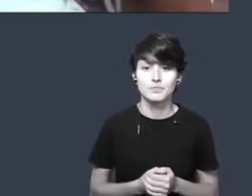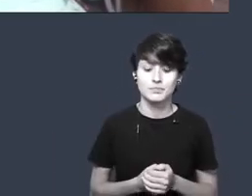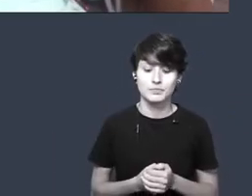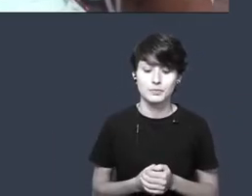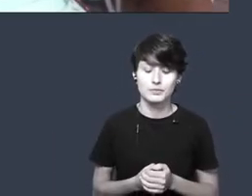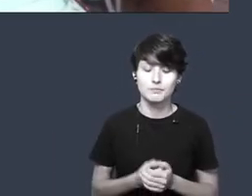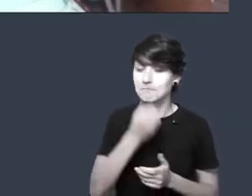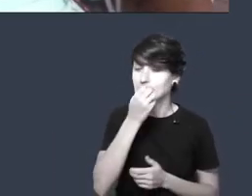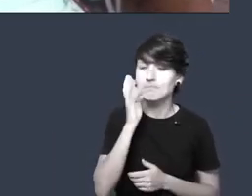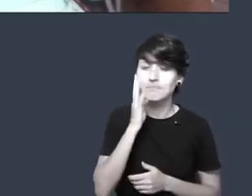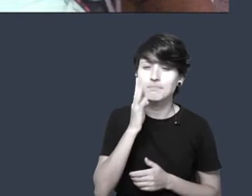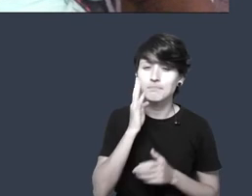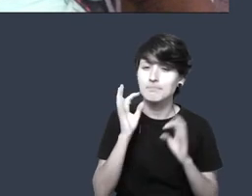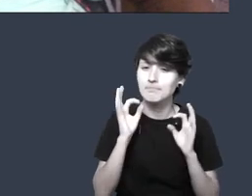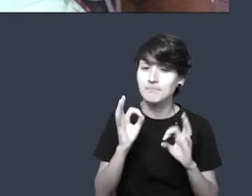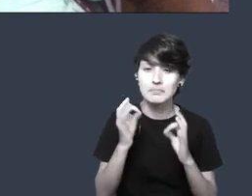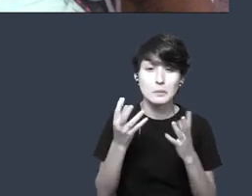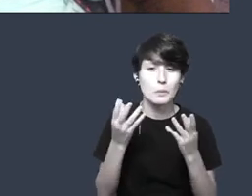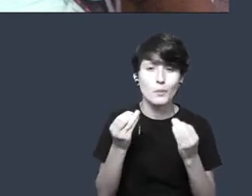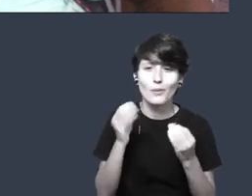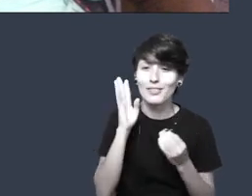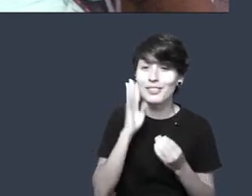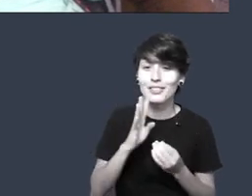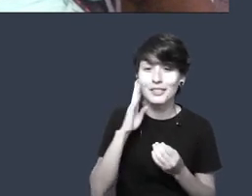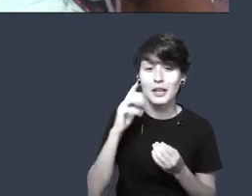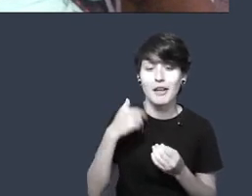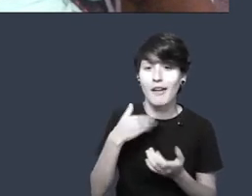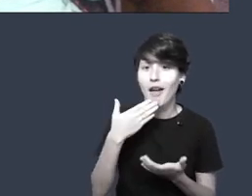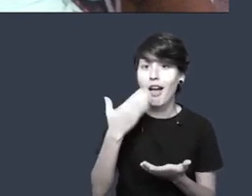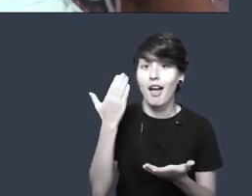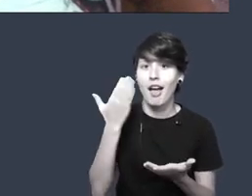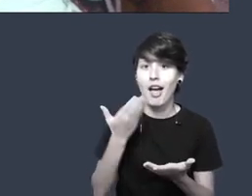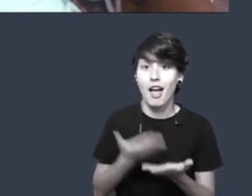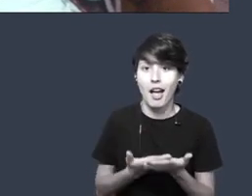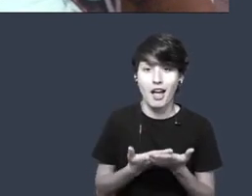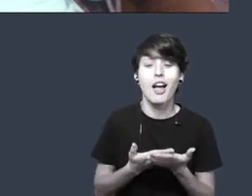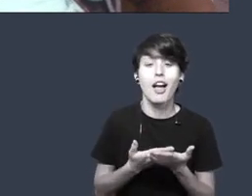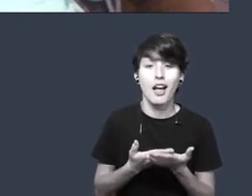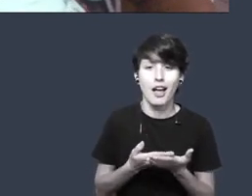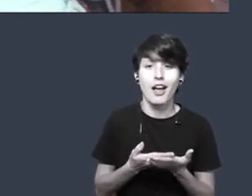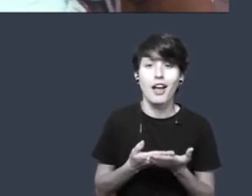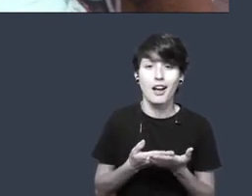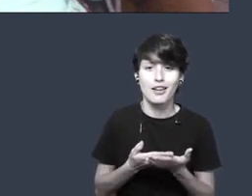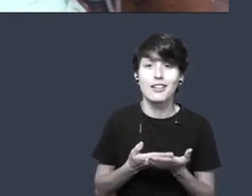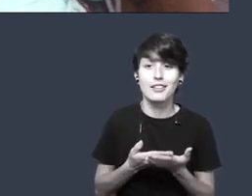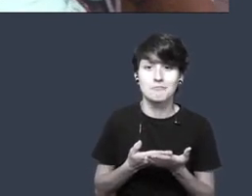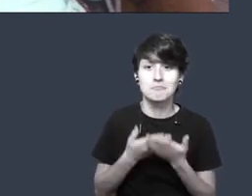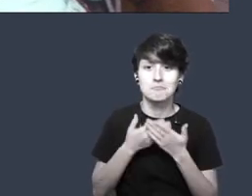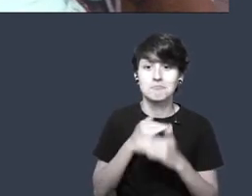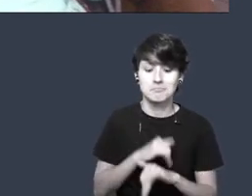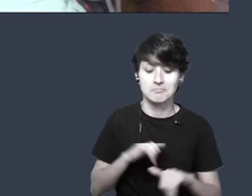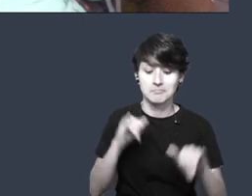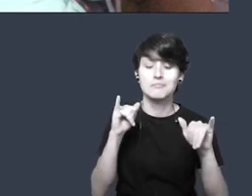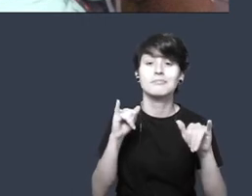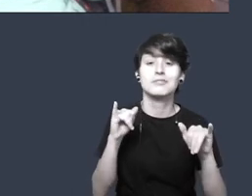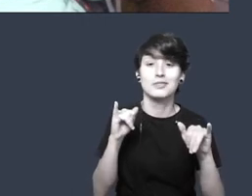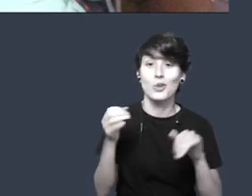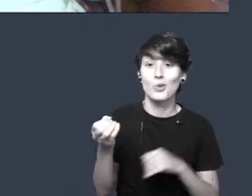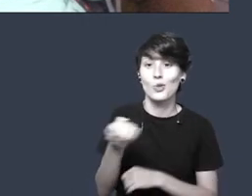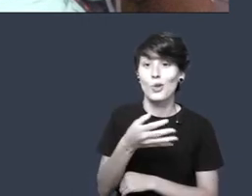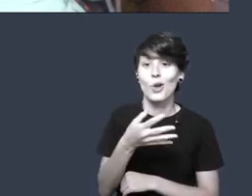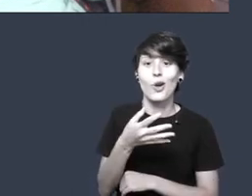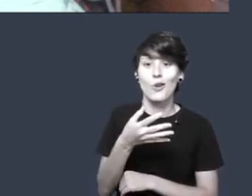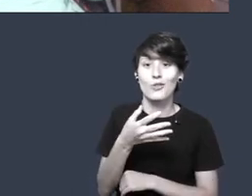Muito legal. Muito legal. Eu fiquei assim, boquiaberta com aquela com o lançamento da